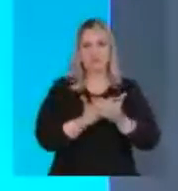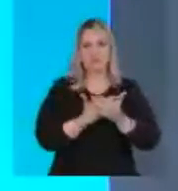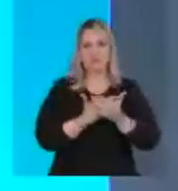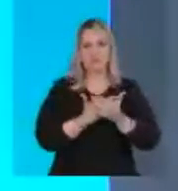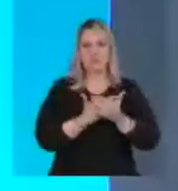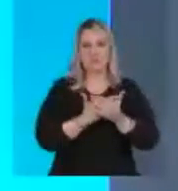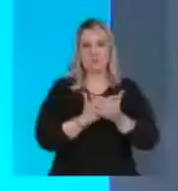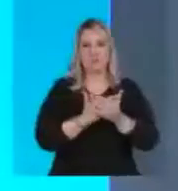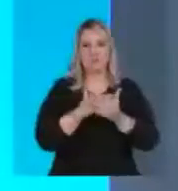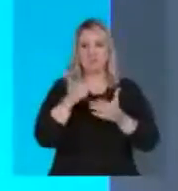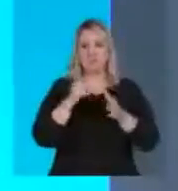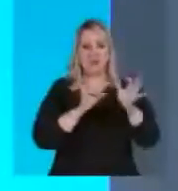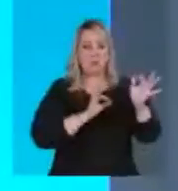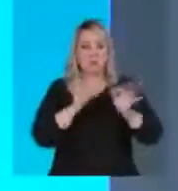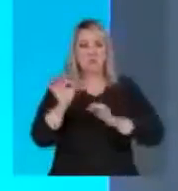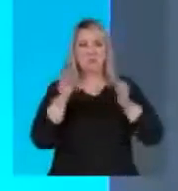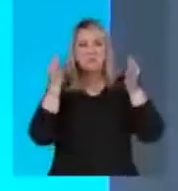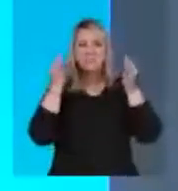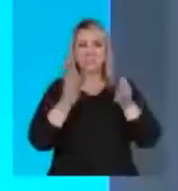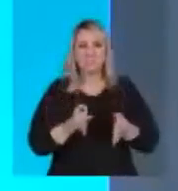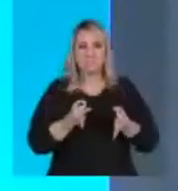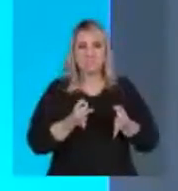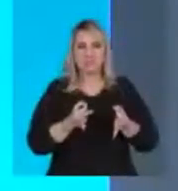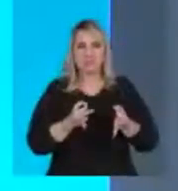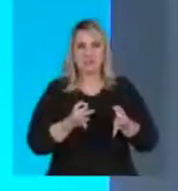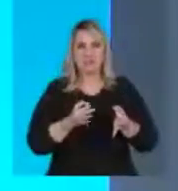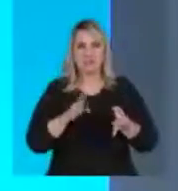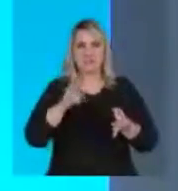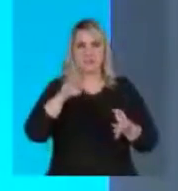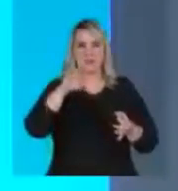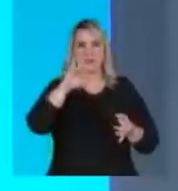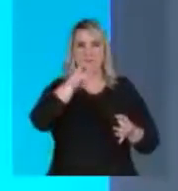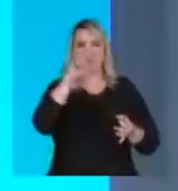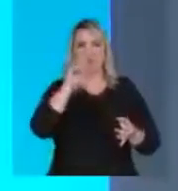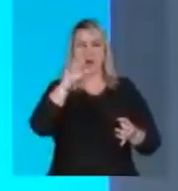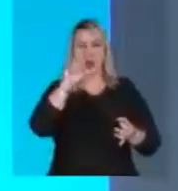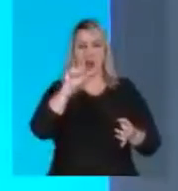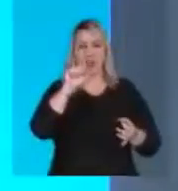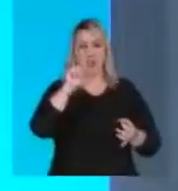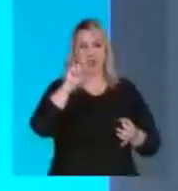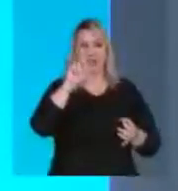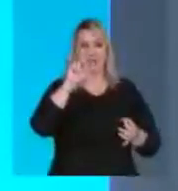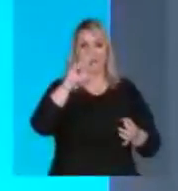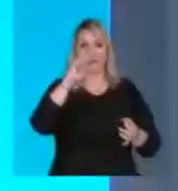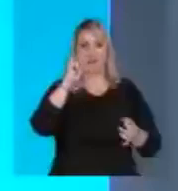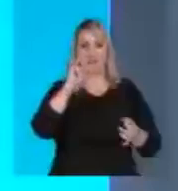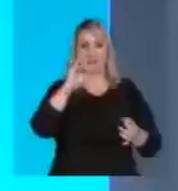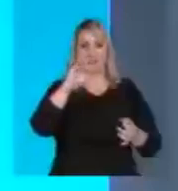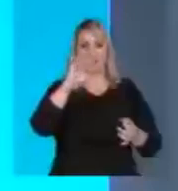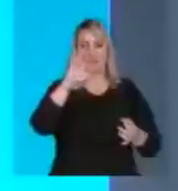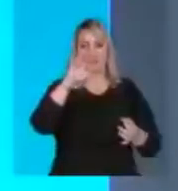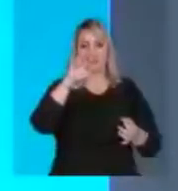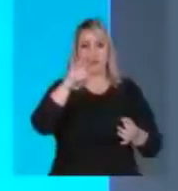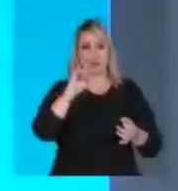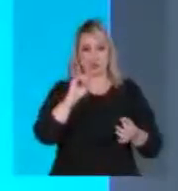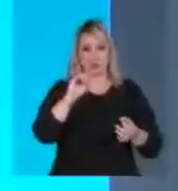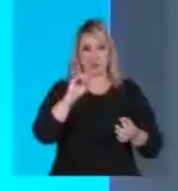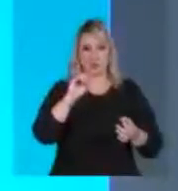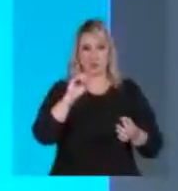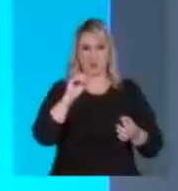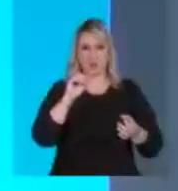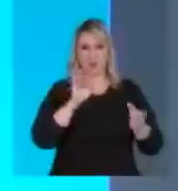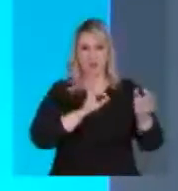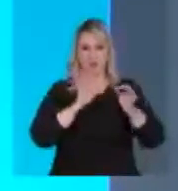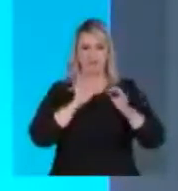por perto de um projeto ideal que é voltar com o projeto brizola e darcy ribeiro o governo que o senhor apóia neste momento quer